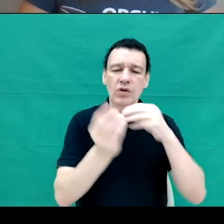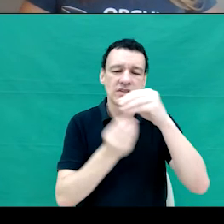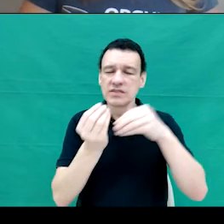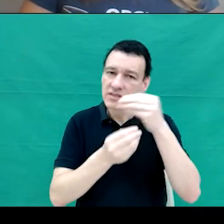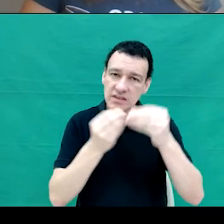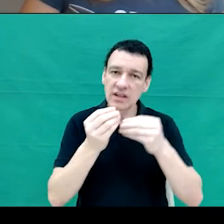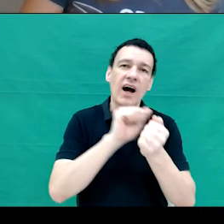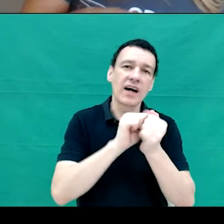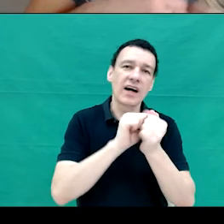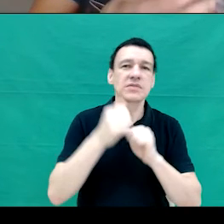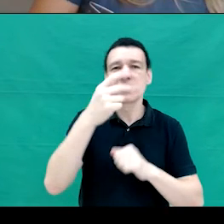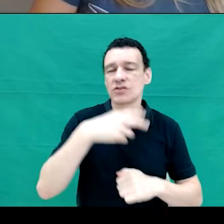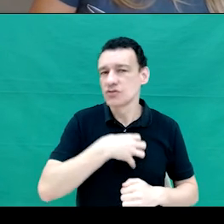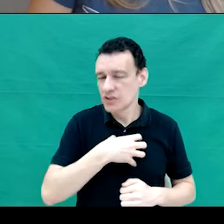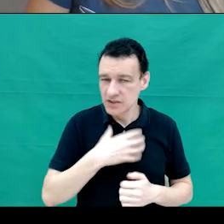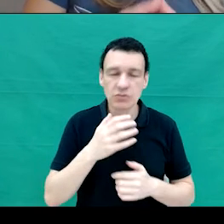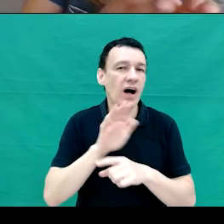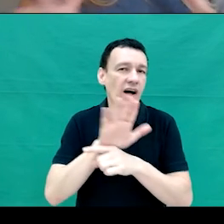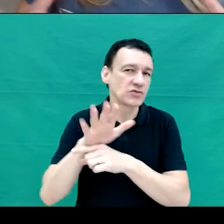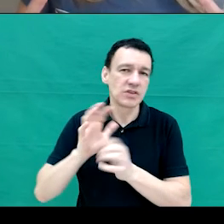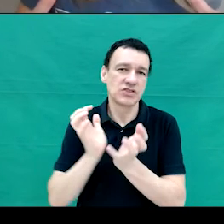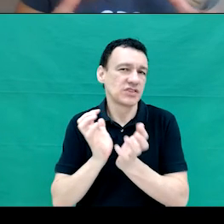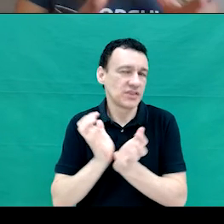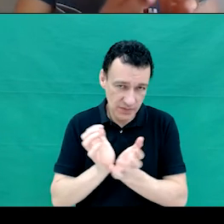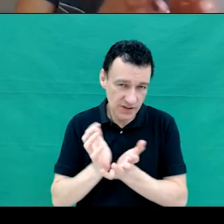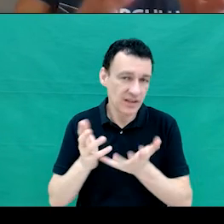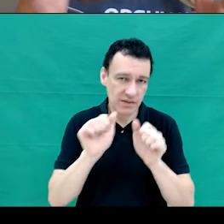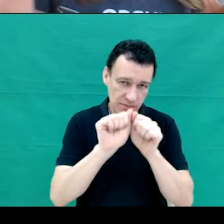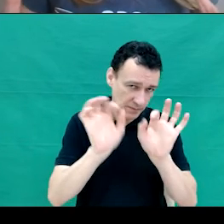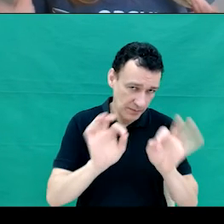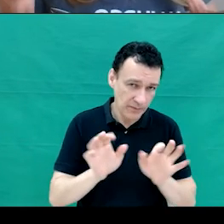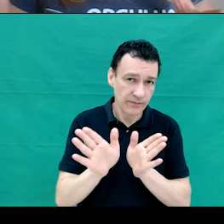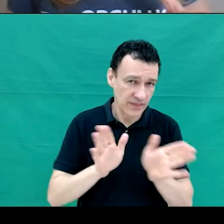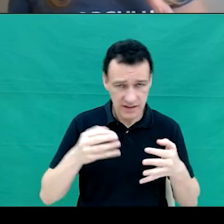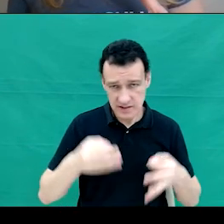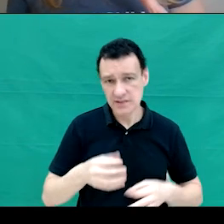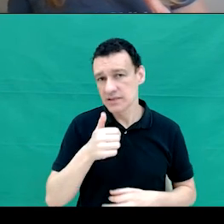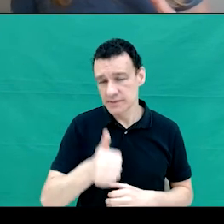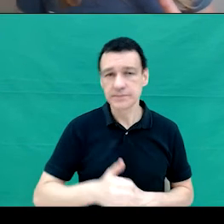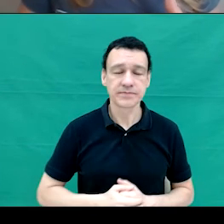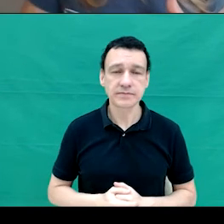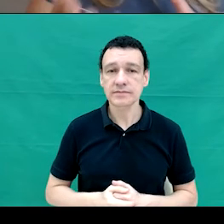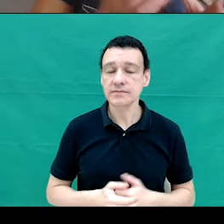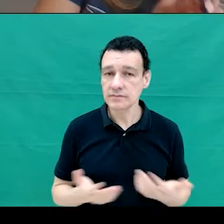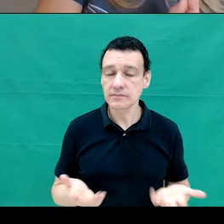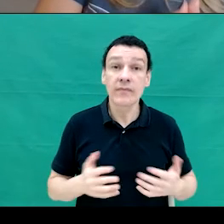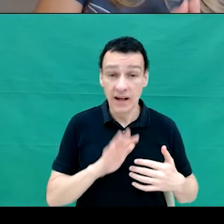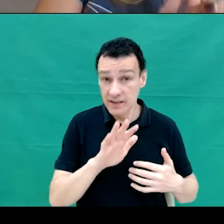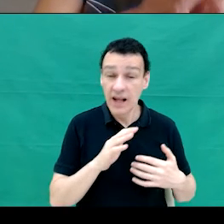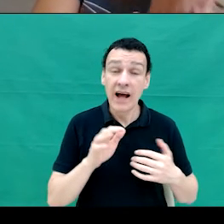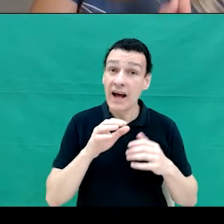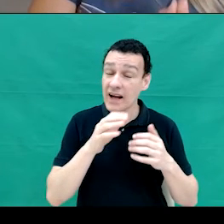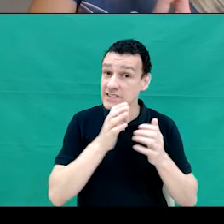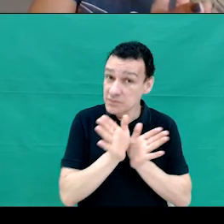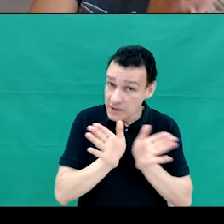essa metodologia. De certa forma, as etapas que você precisa passar para cobrir a acessibilidade, elas vão